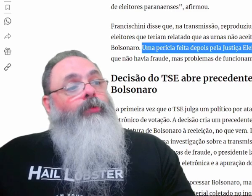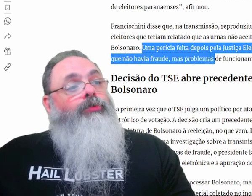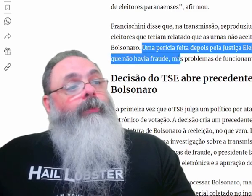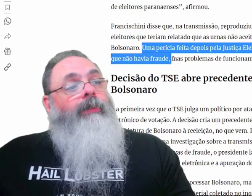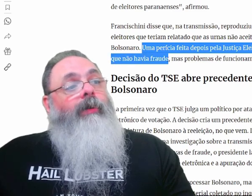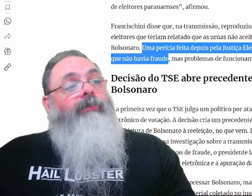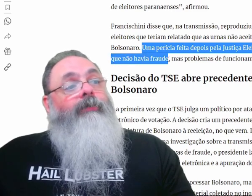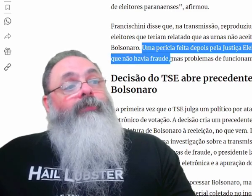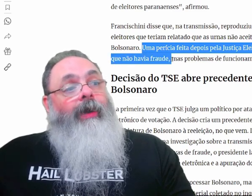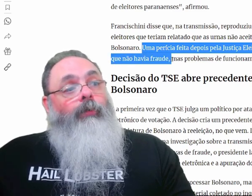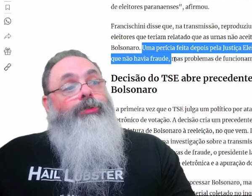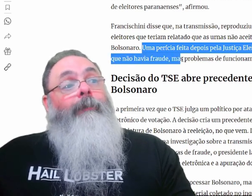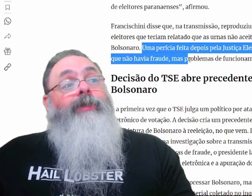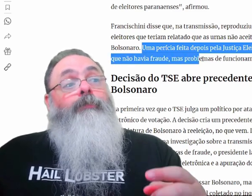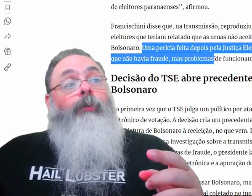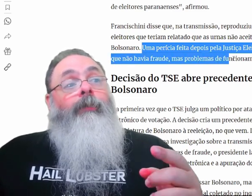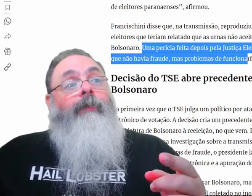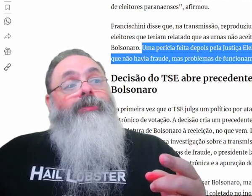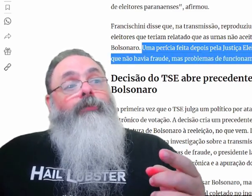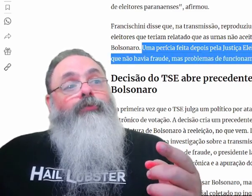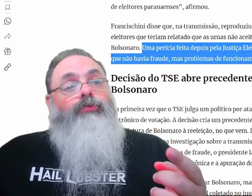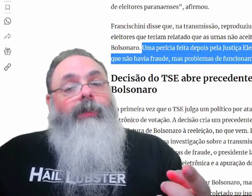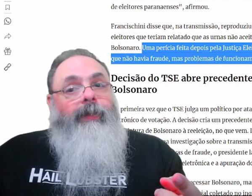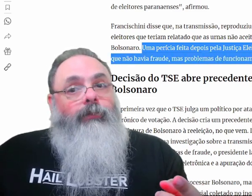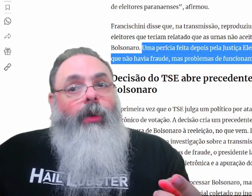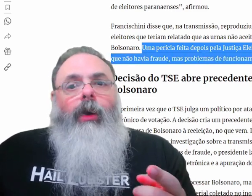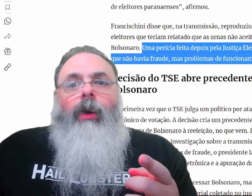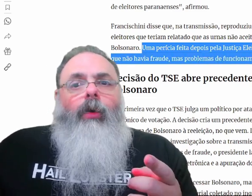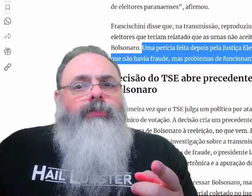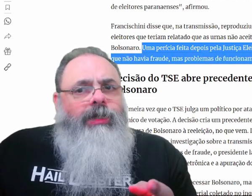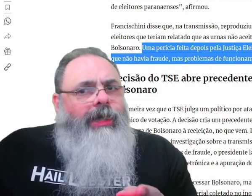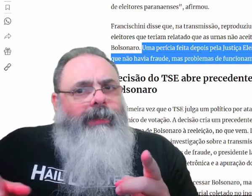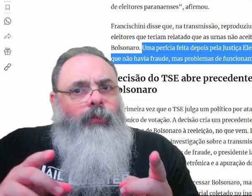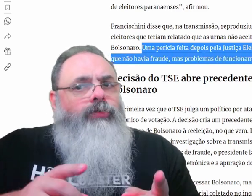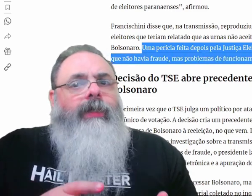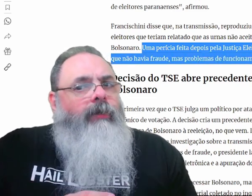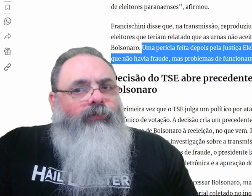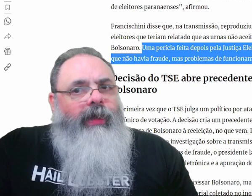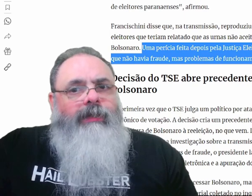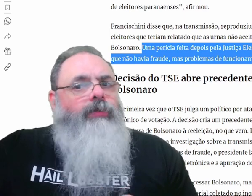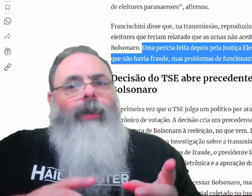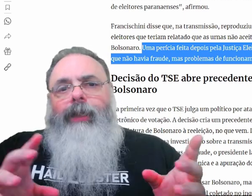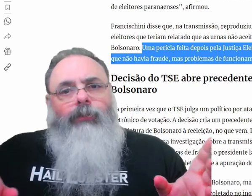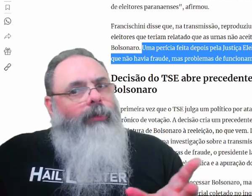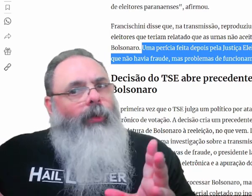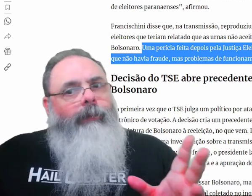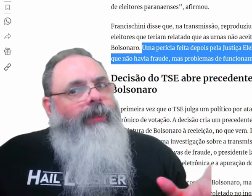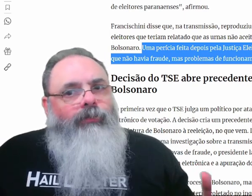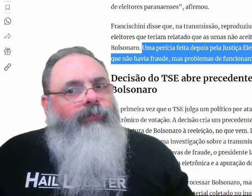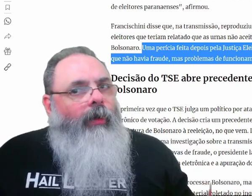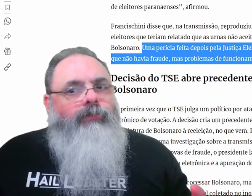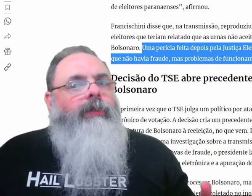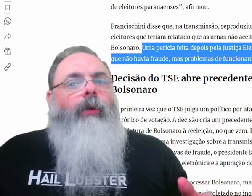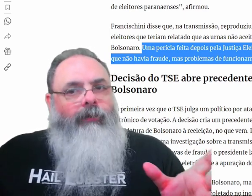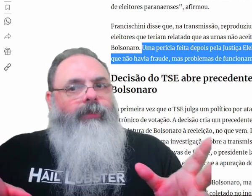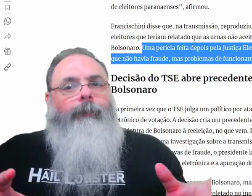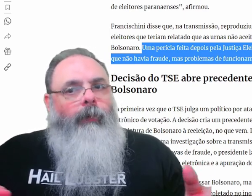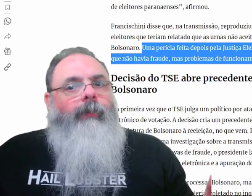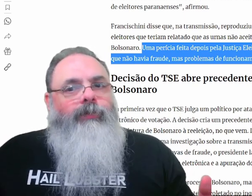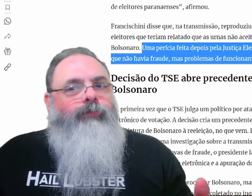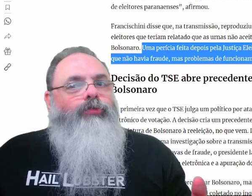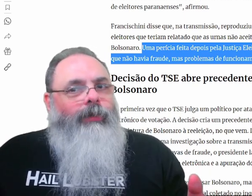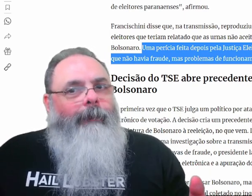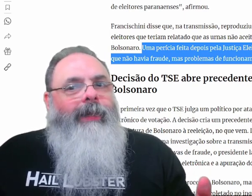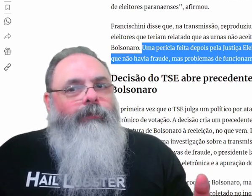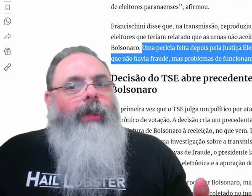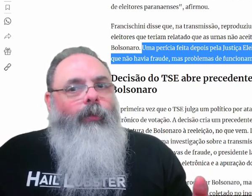justiça eleitoral demonstrou que não havia fraude mas problemas de funcionamento Ou seja a denúncia que ele fez não é totalmente falsa não